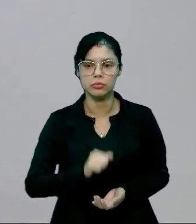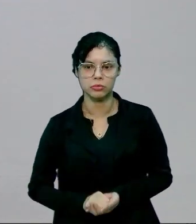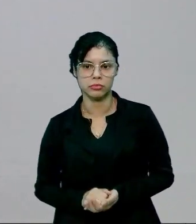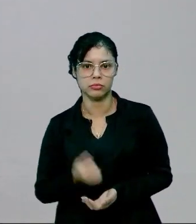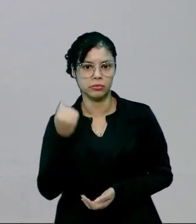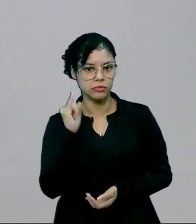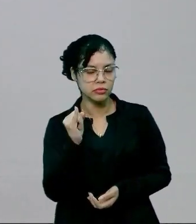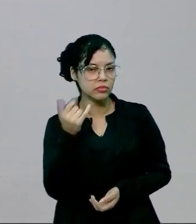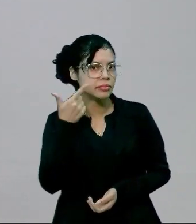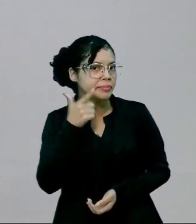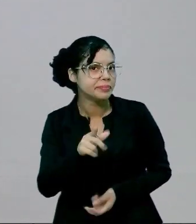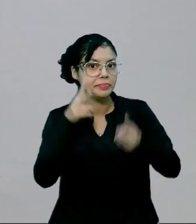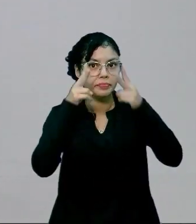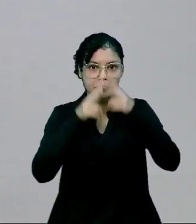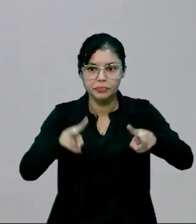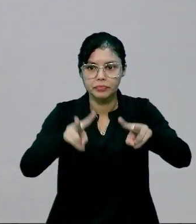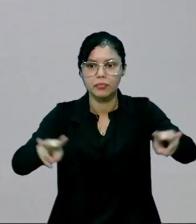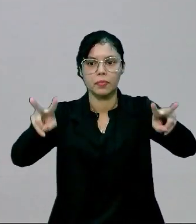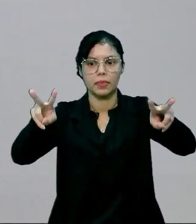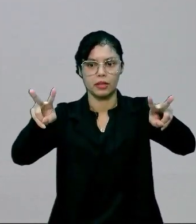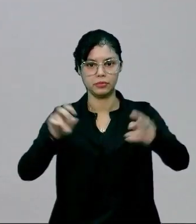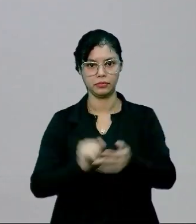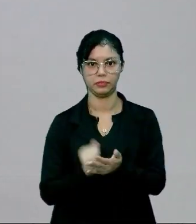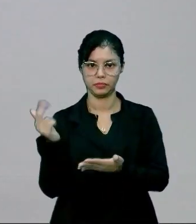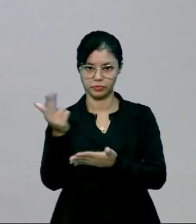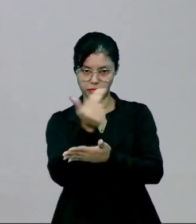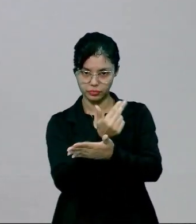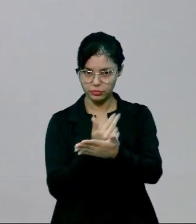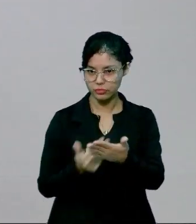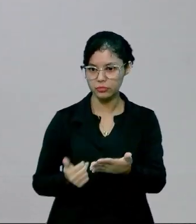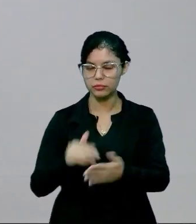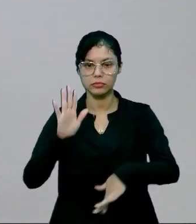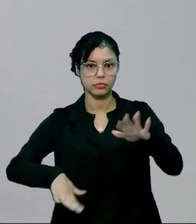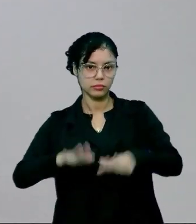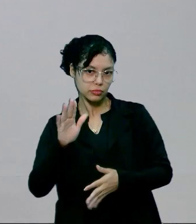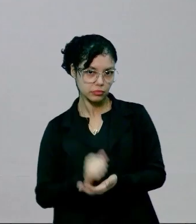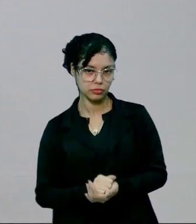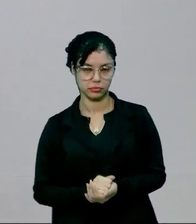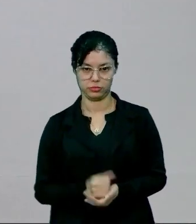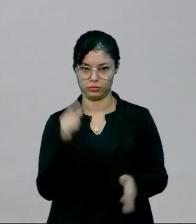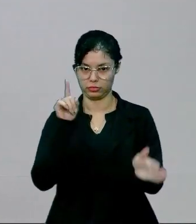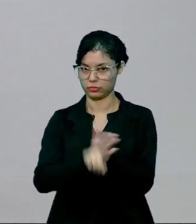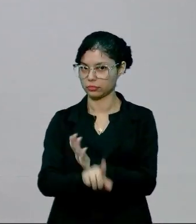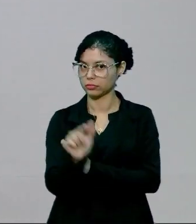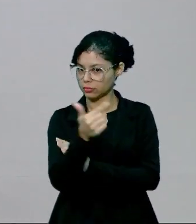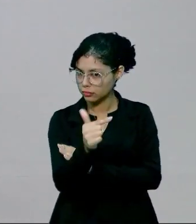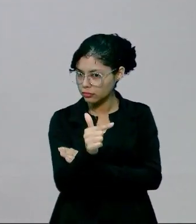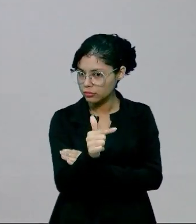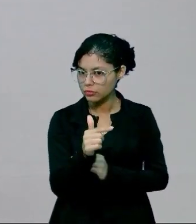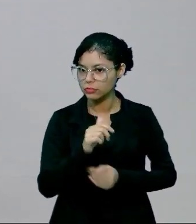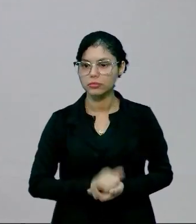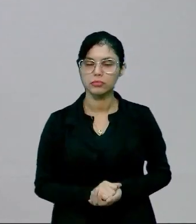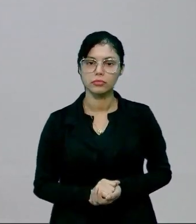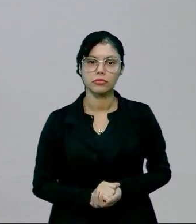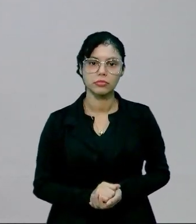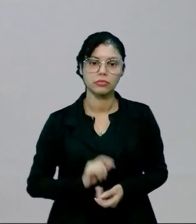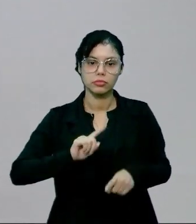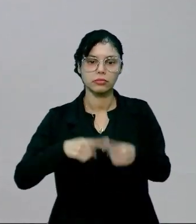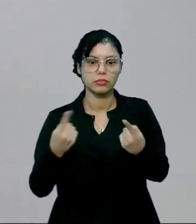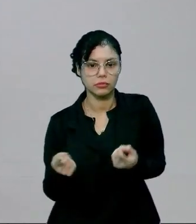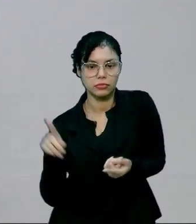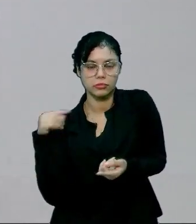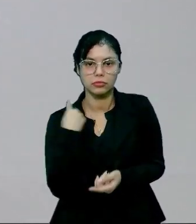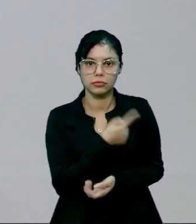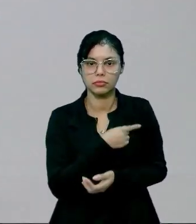você conseguir visualizar o desenho, que às vezes nem na questão vem. Mas nós vamos